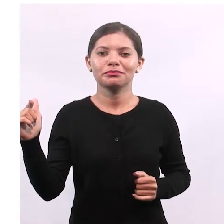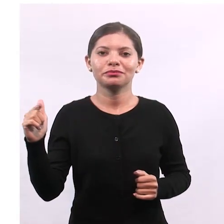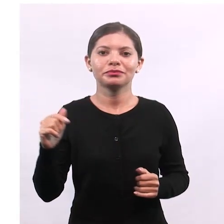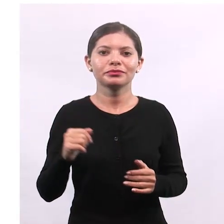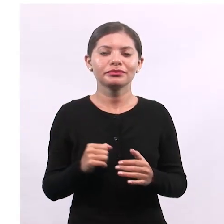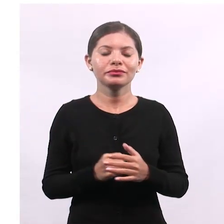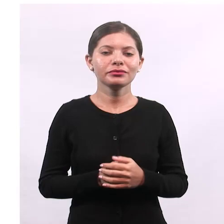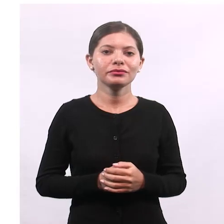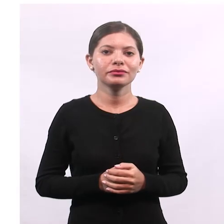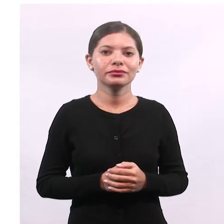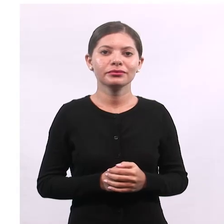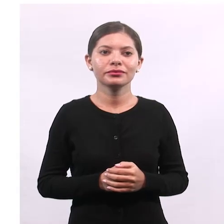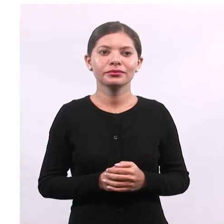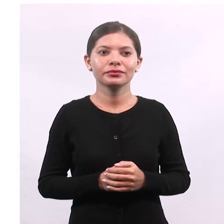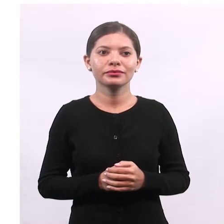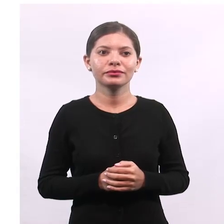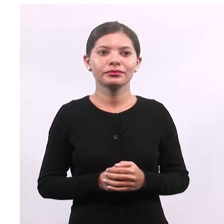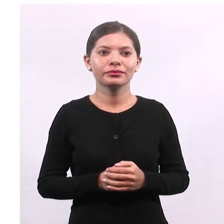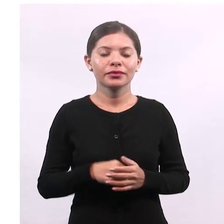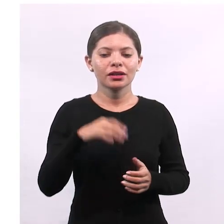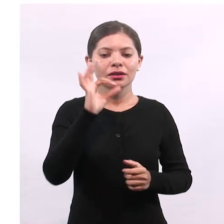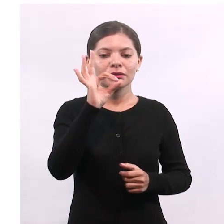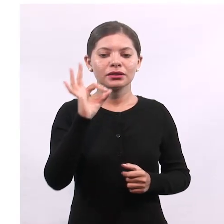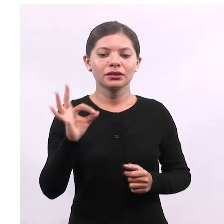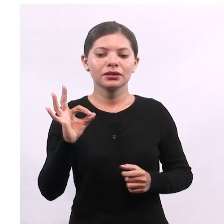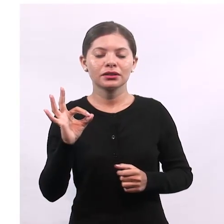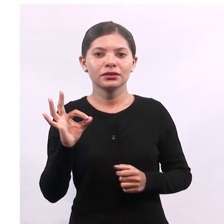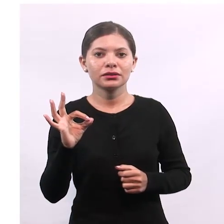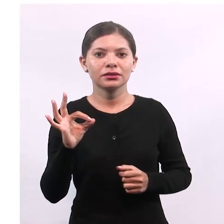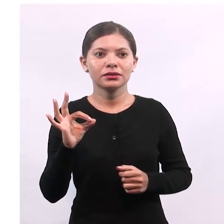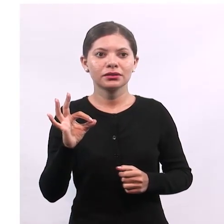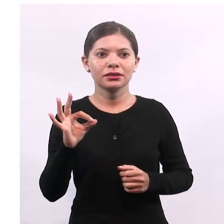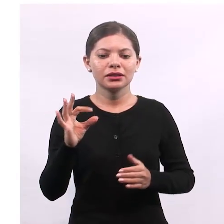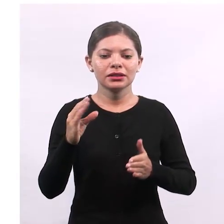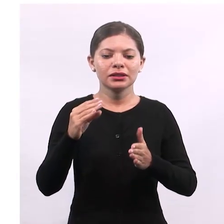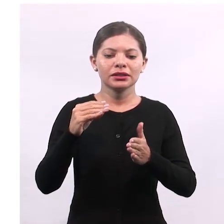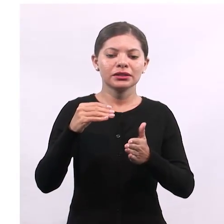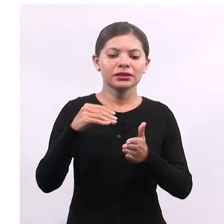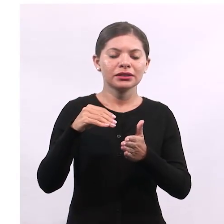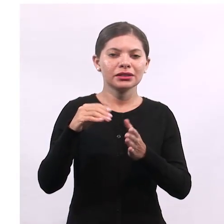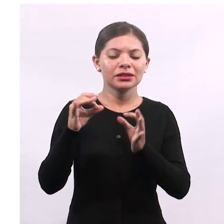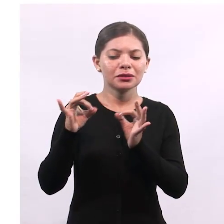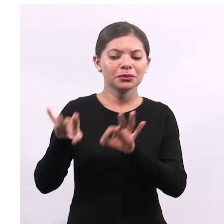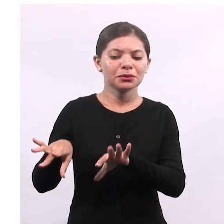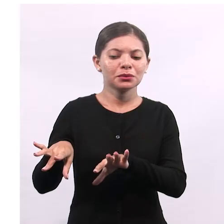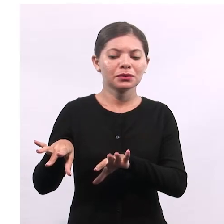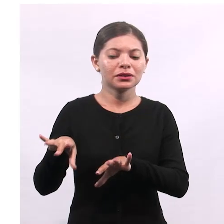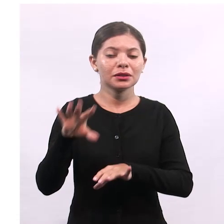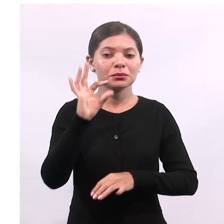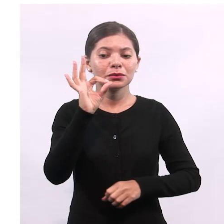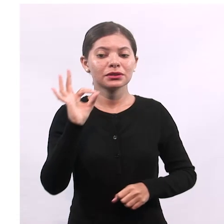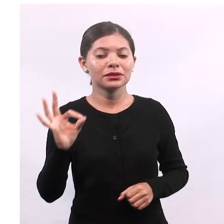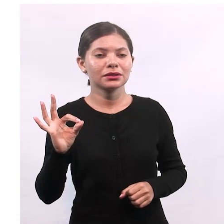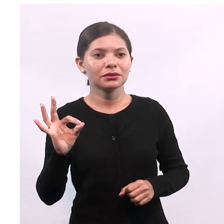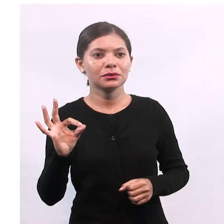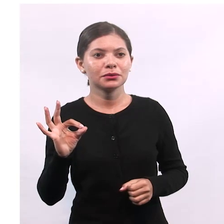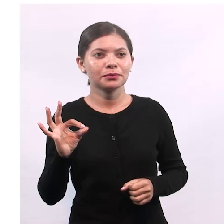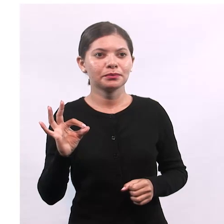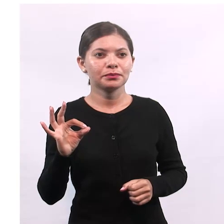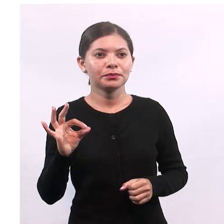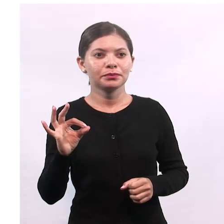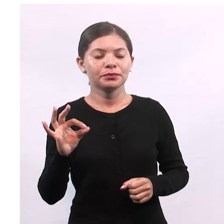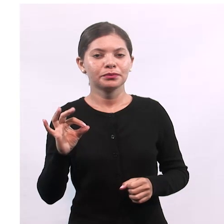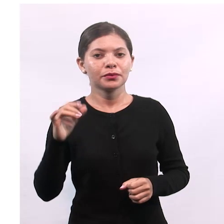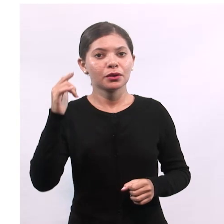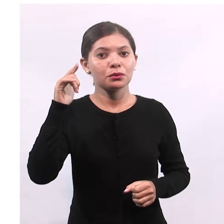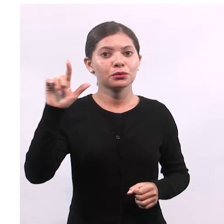é de tantos por cento aí sim eu tenho um valor que é comparativo ele é relativo a um outro valor por isso que eu